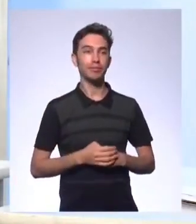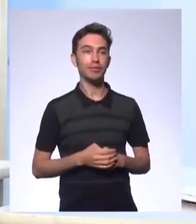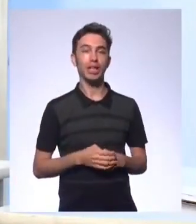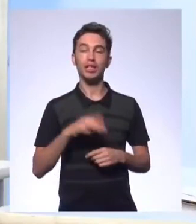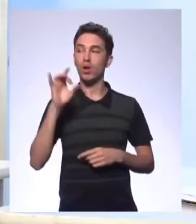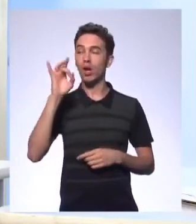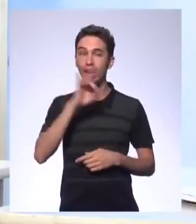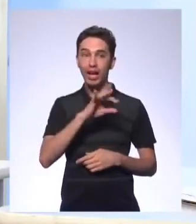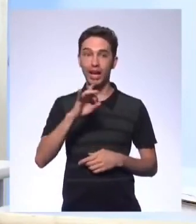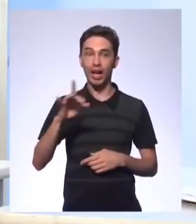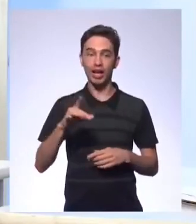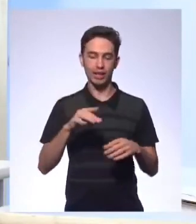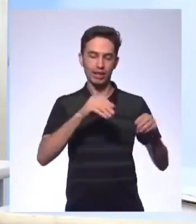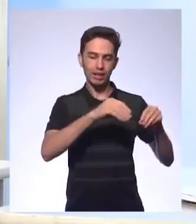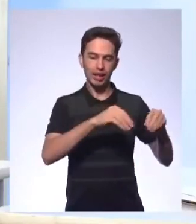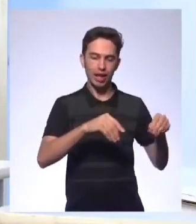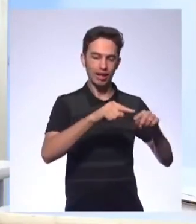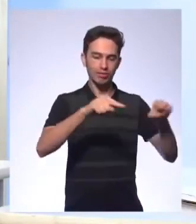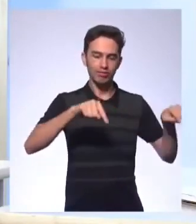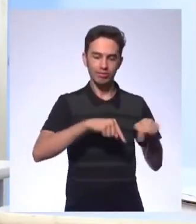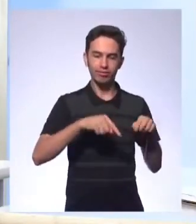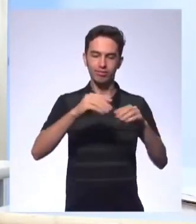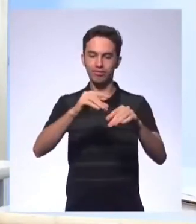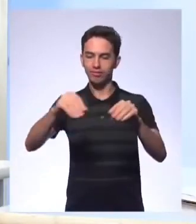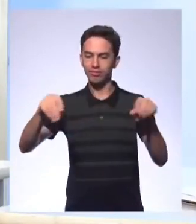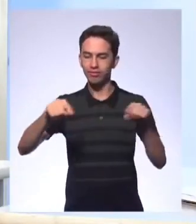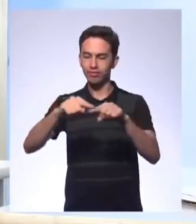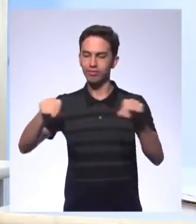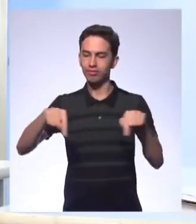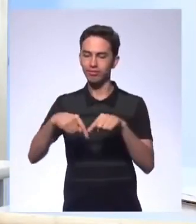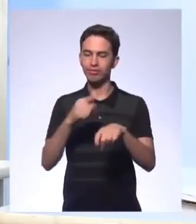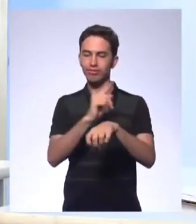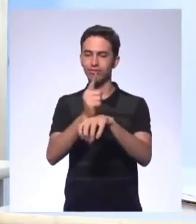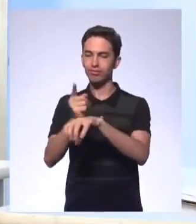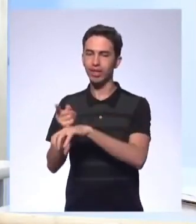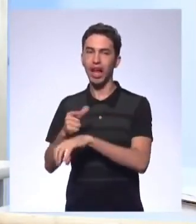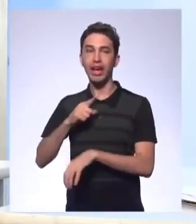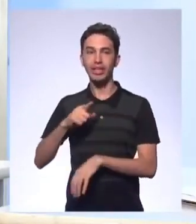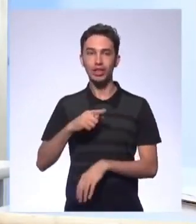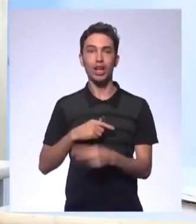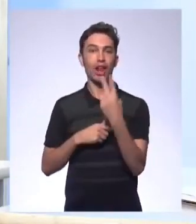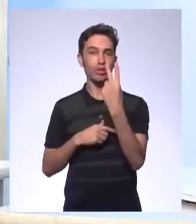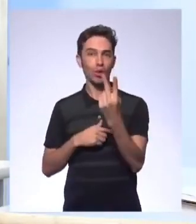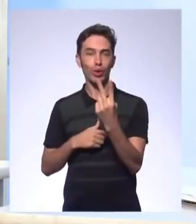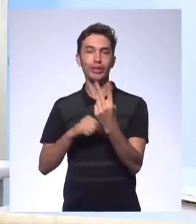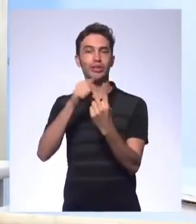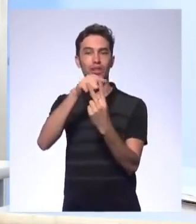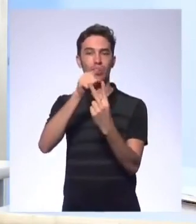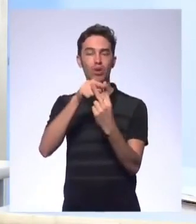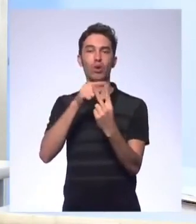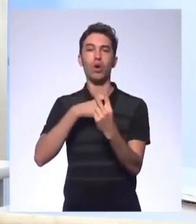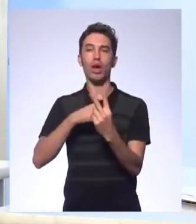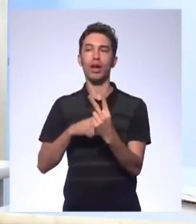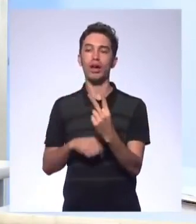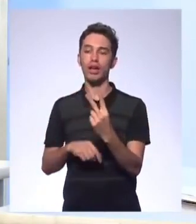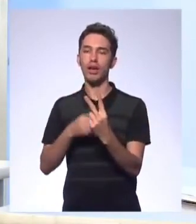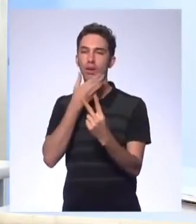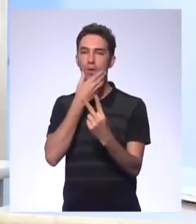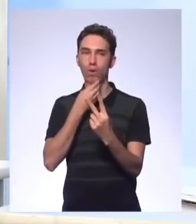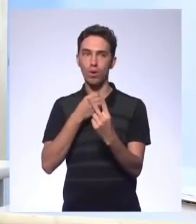senhor feudal e tinha também o seu suzerano. Imaginem vocês. Isso nós vamos chamar de política